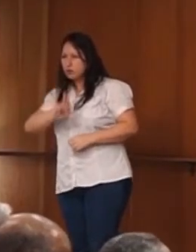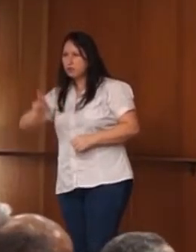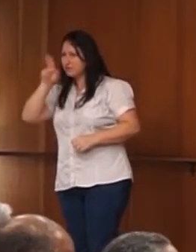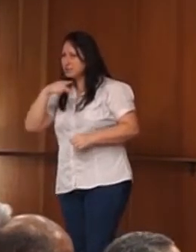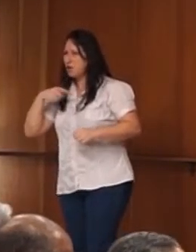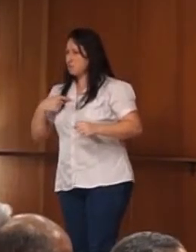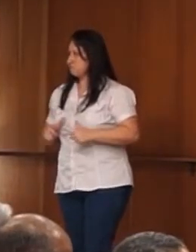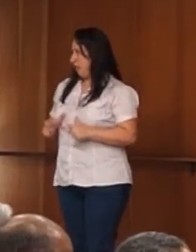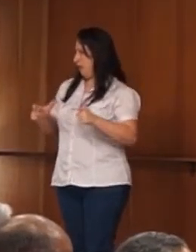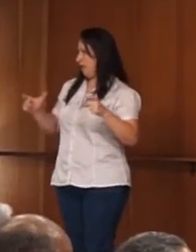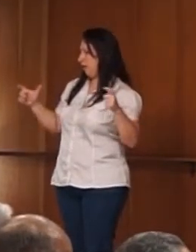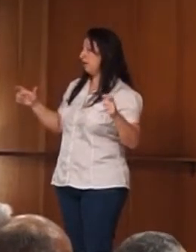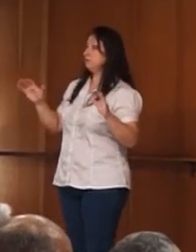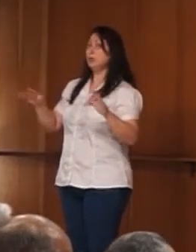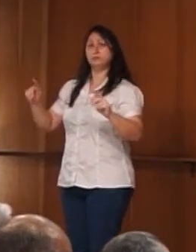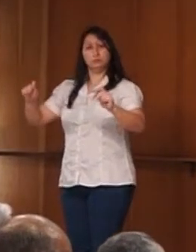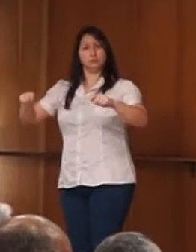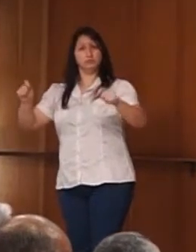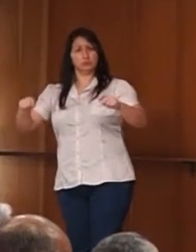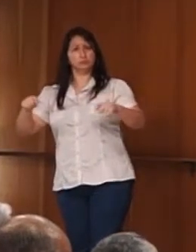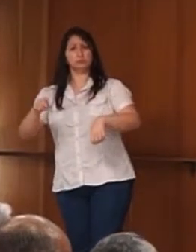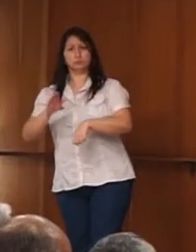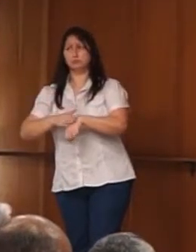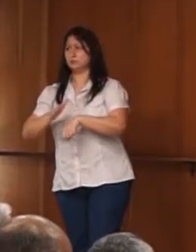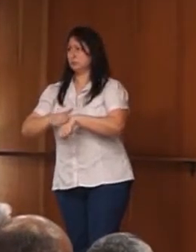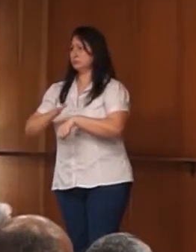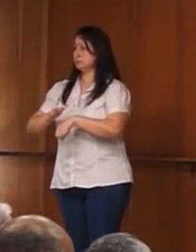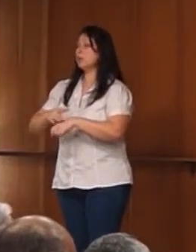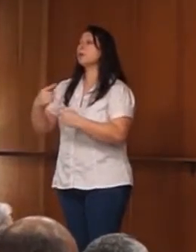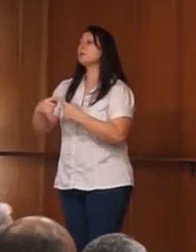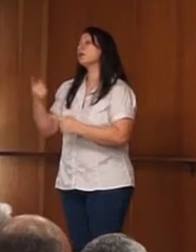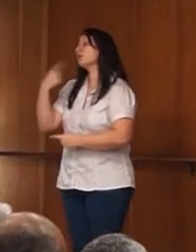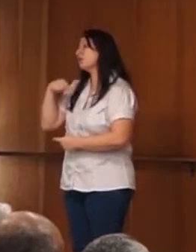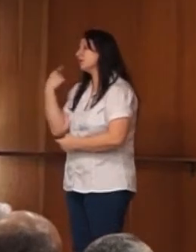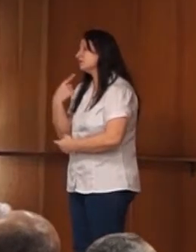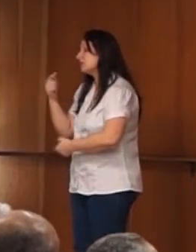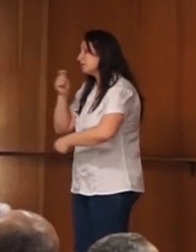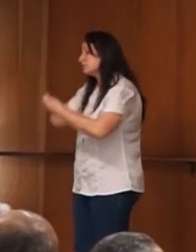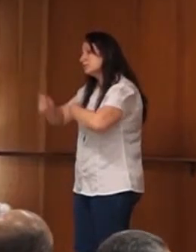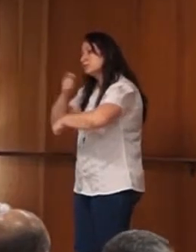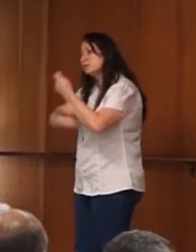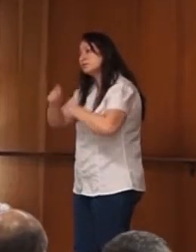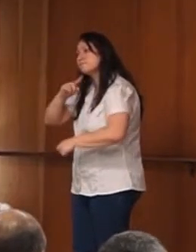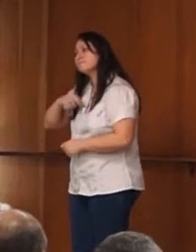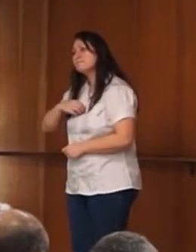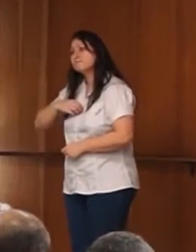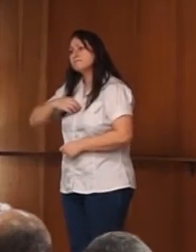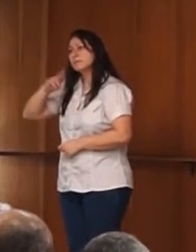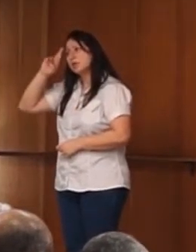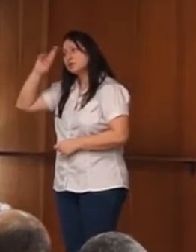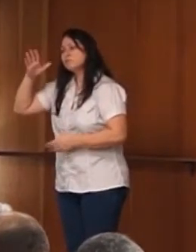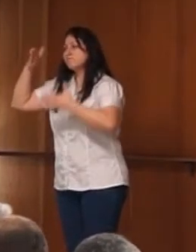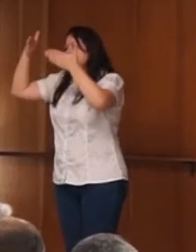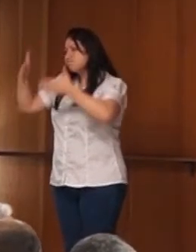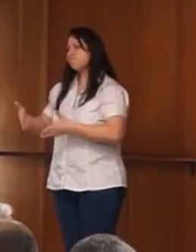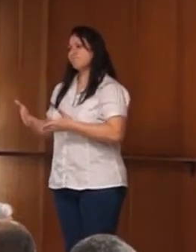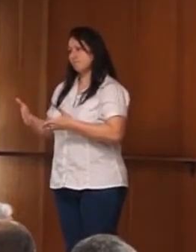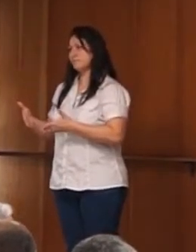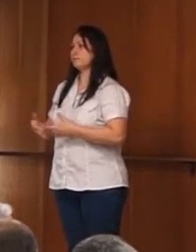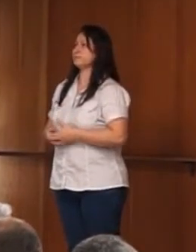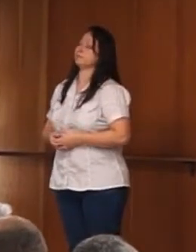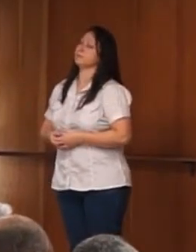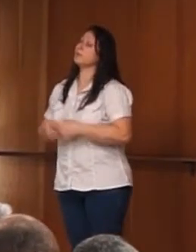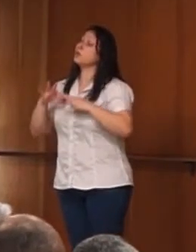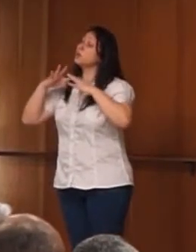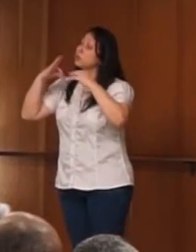E está. Com todas as dificuldades, e está, porque nós administramos de forma responsável. Todos os movimentos que nós fazemos na universidade